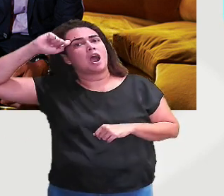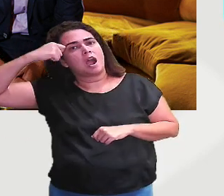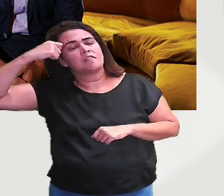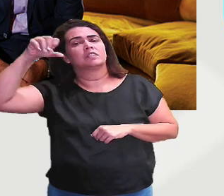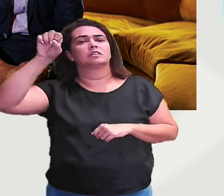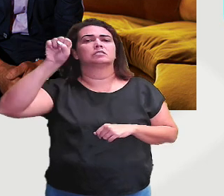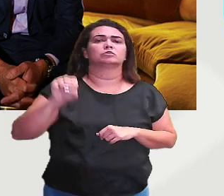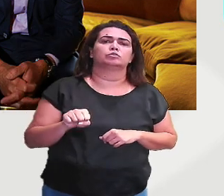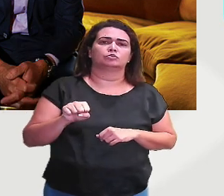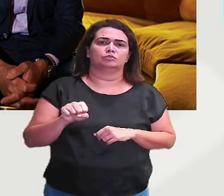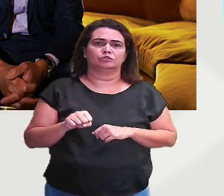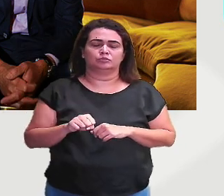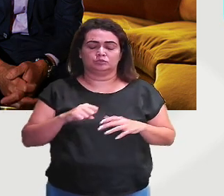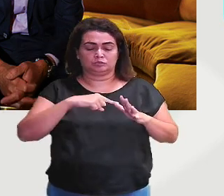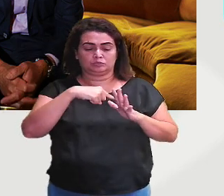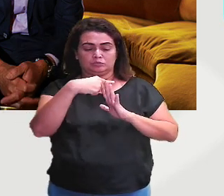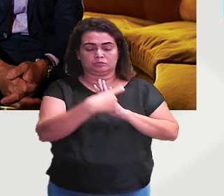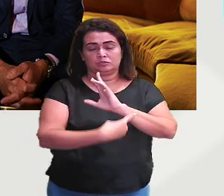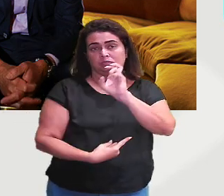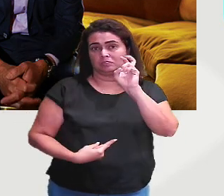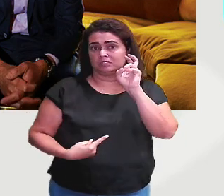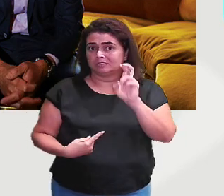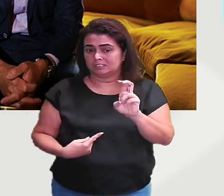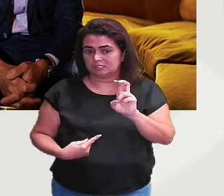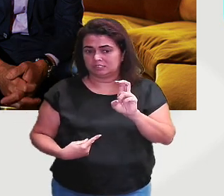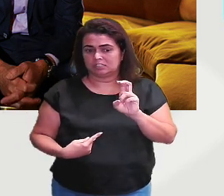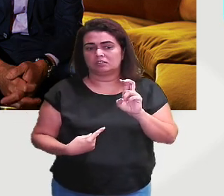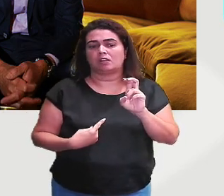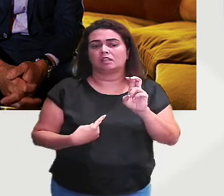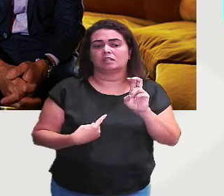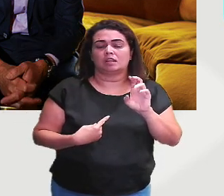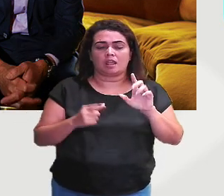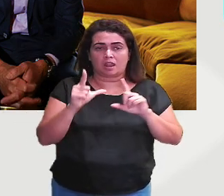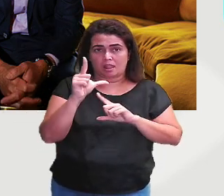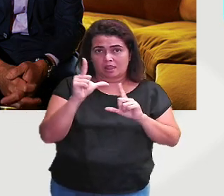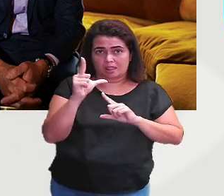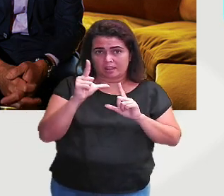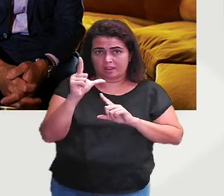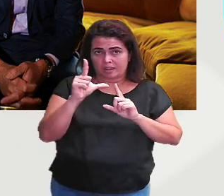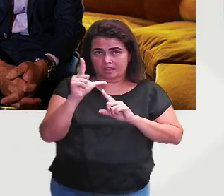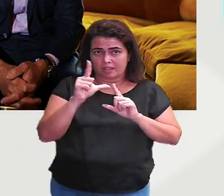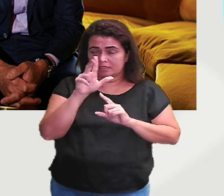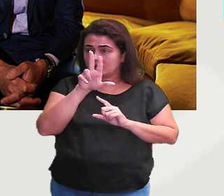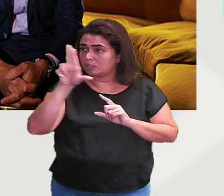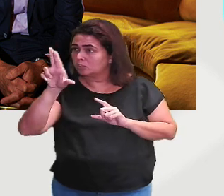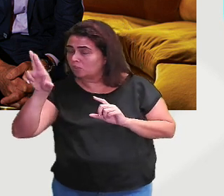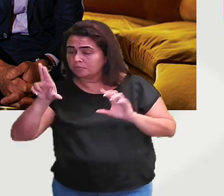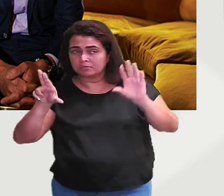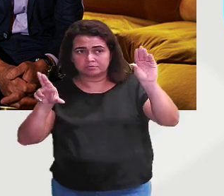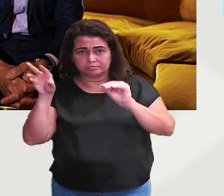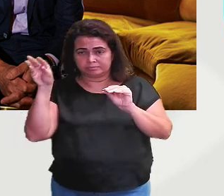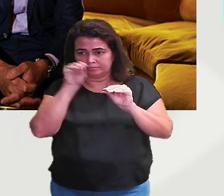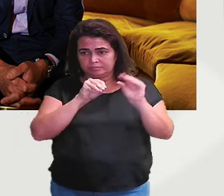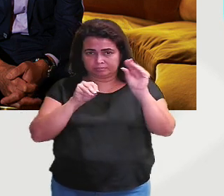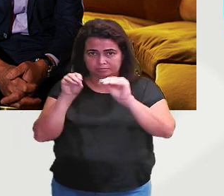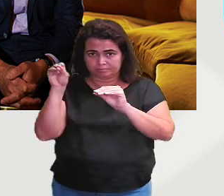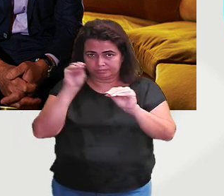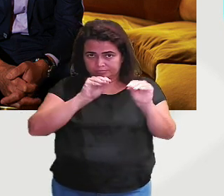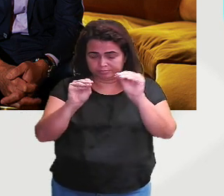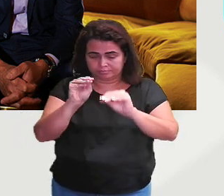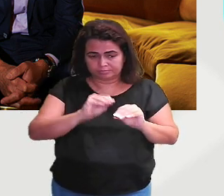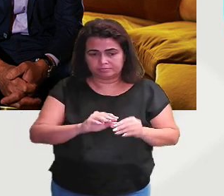né? Então, eram esses 5 países que começaram a descontar primeiramente Brasil, Rússia, Índia e China, e depois a África do